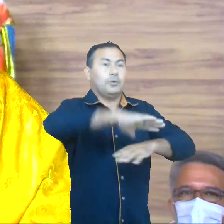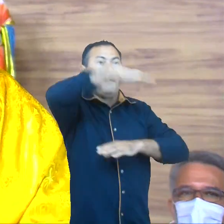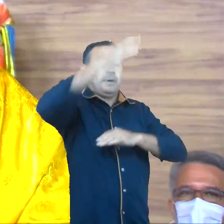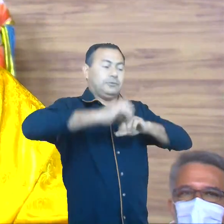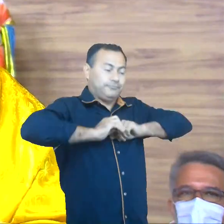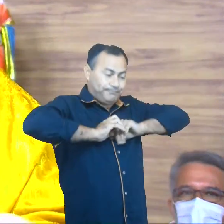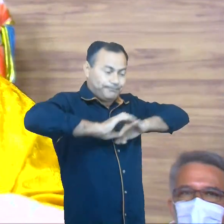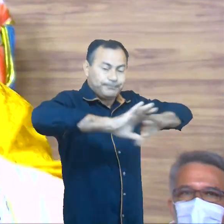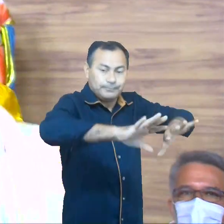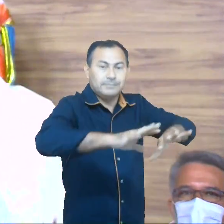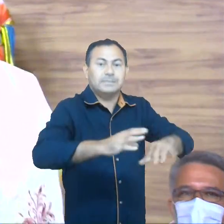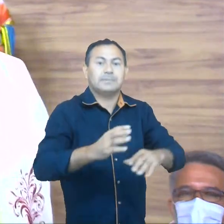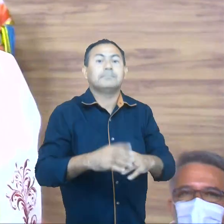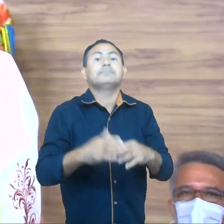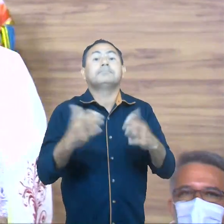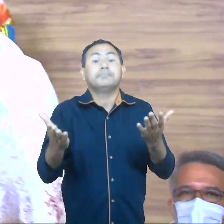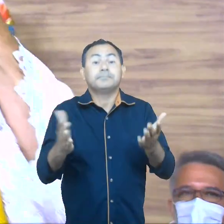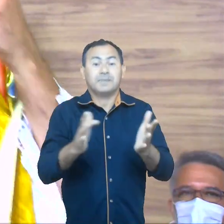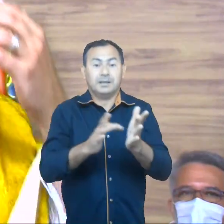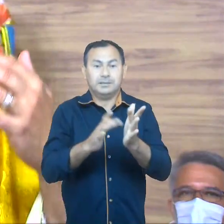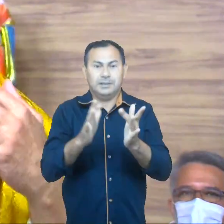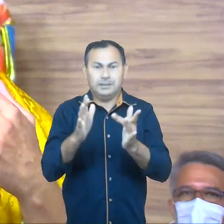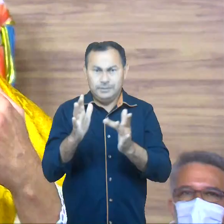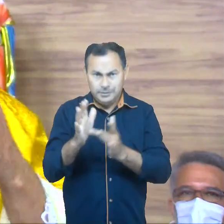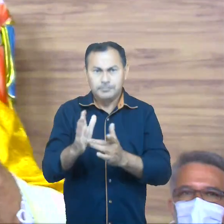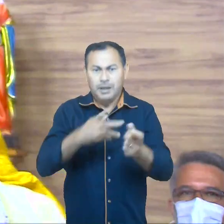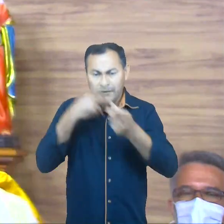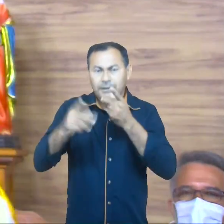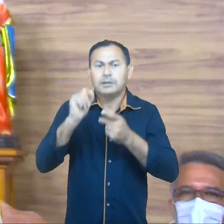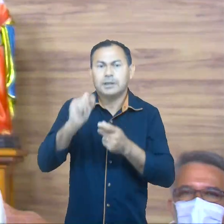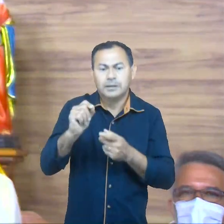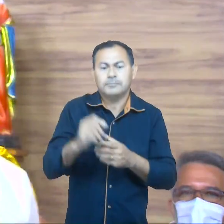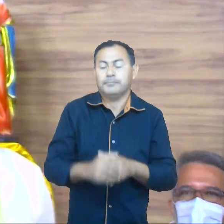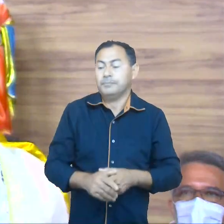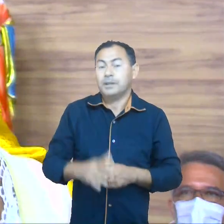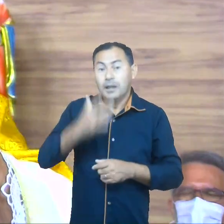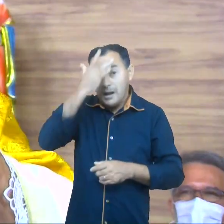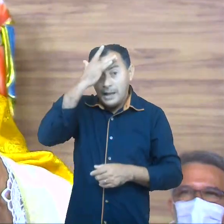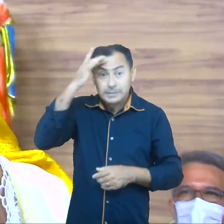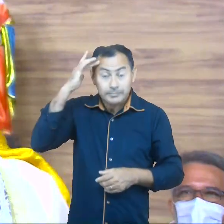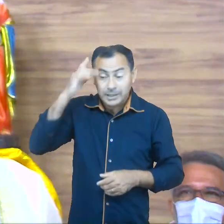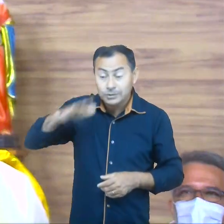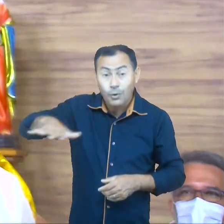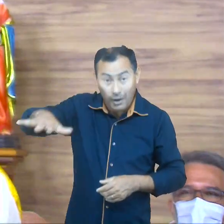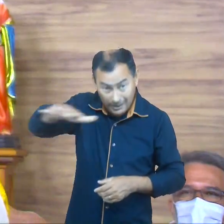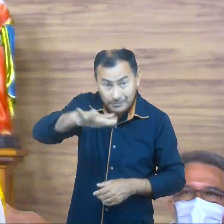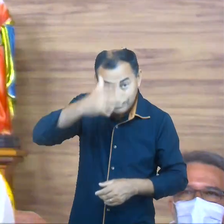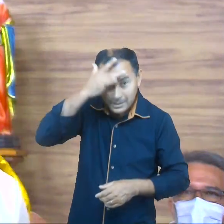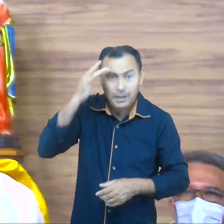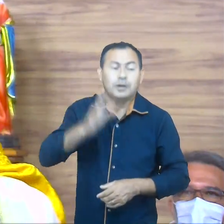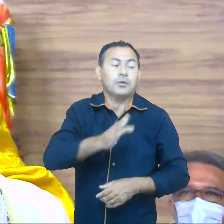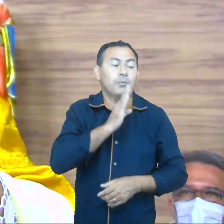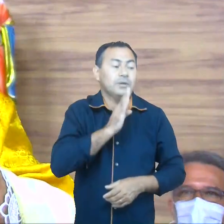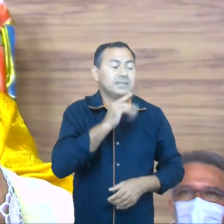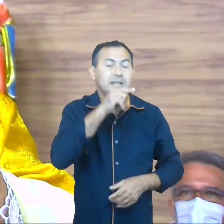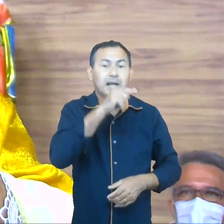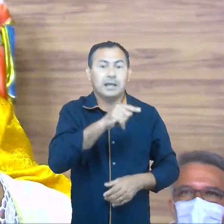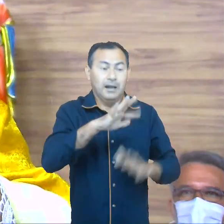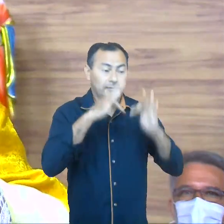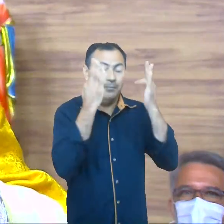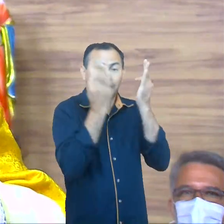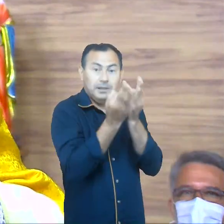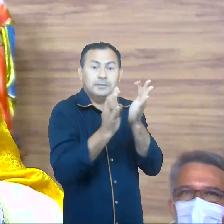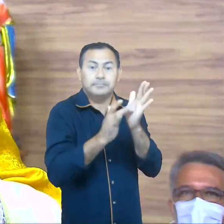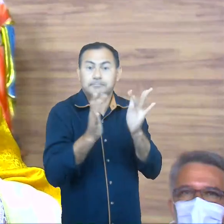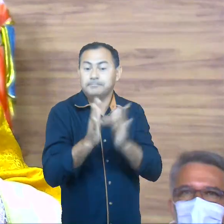monte. Então Jesus estava dizendo o quê? Que aquelas pessoas que conheciam a família